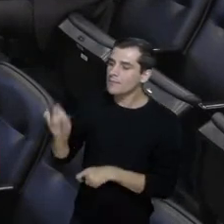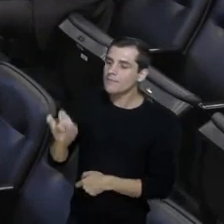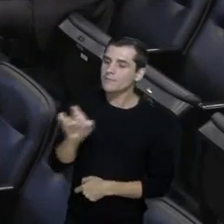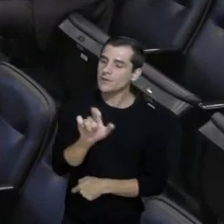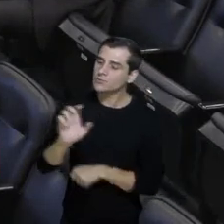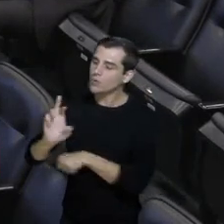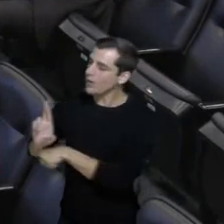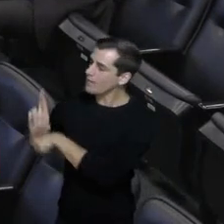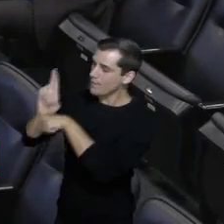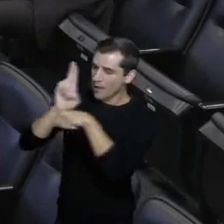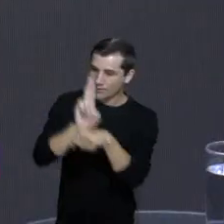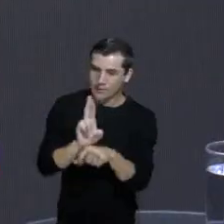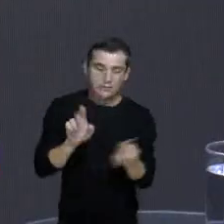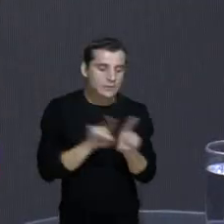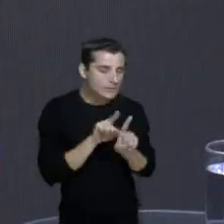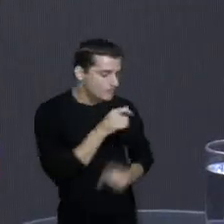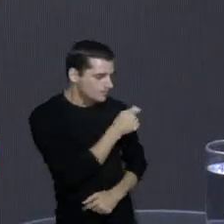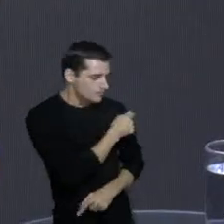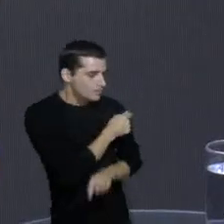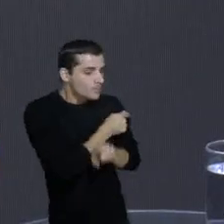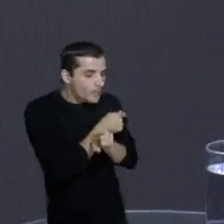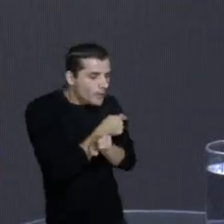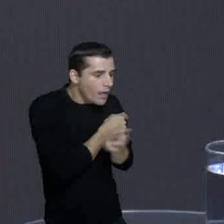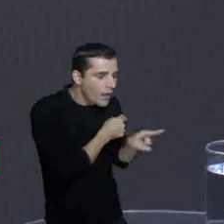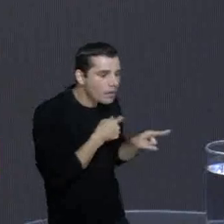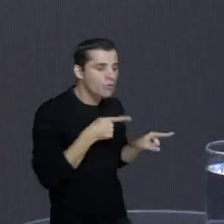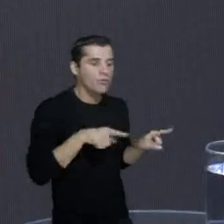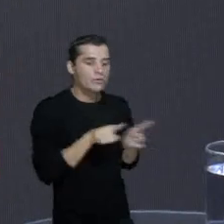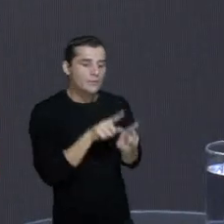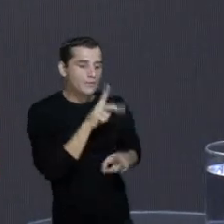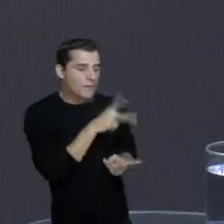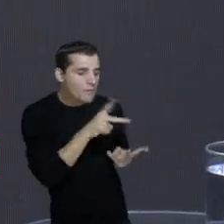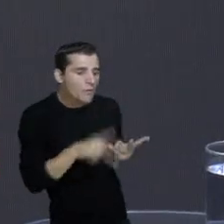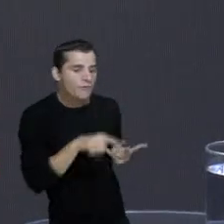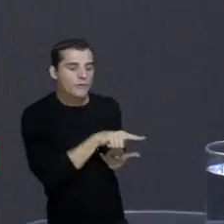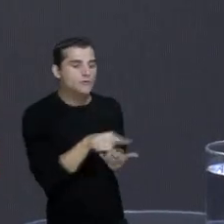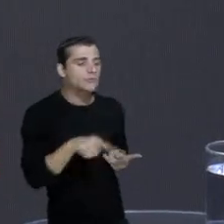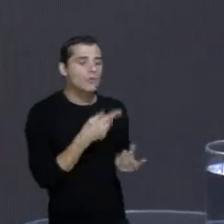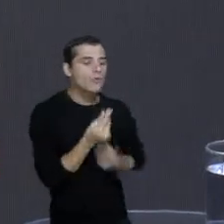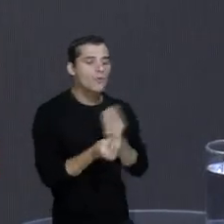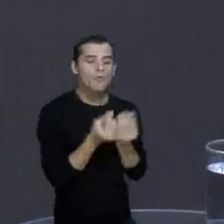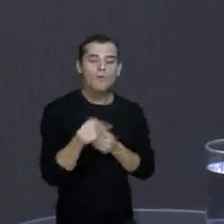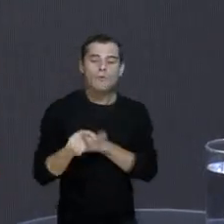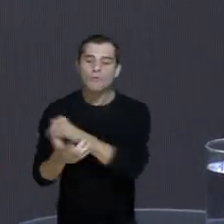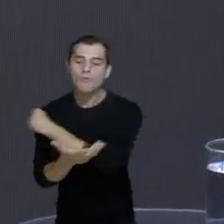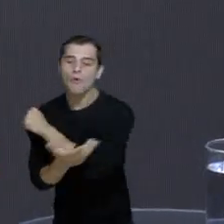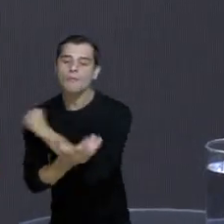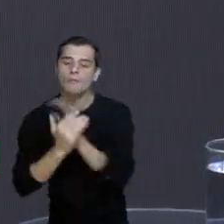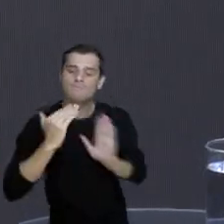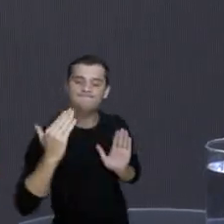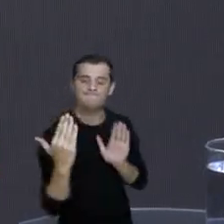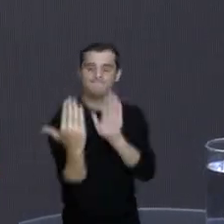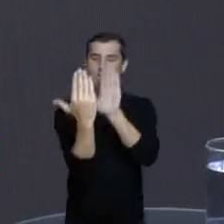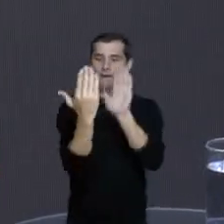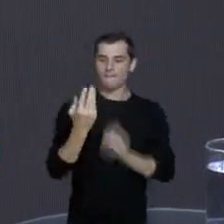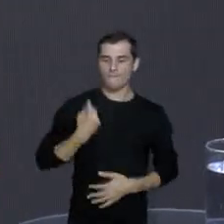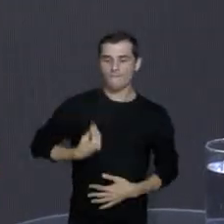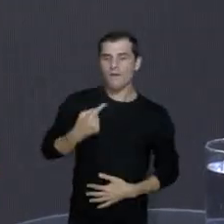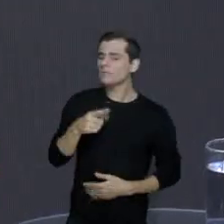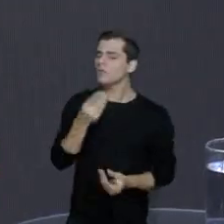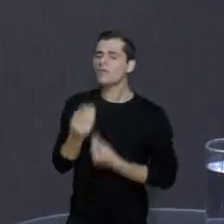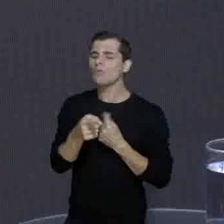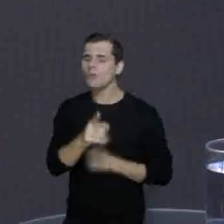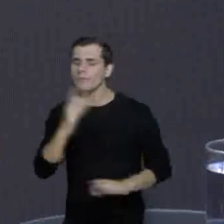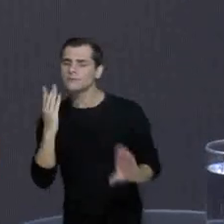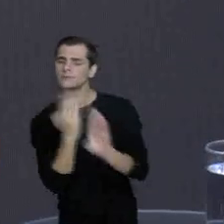estudantes os professores eh como como nós podemos fazer como nós podemos fazer a nossa parte como nós identificamos como